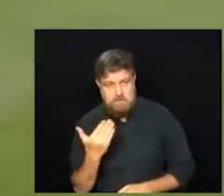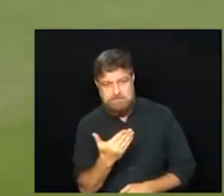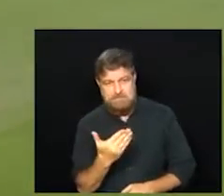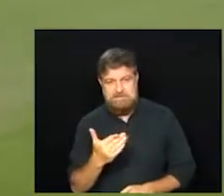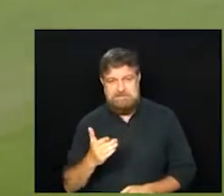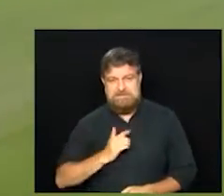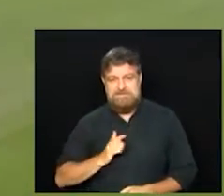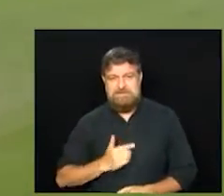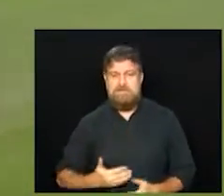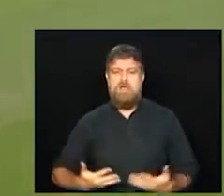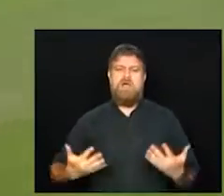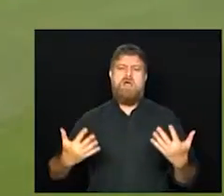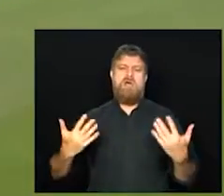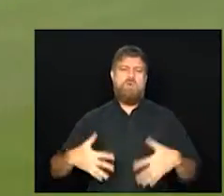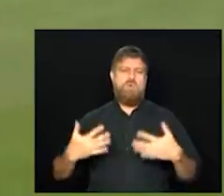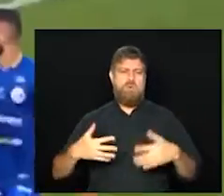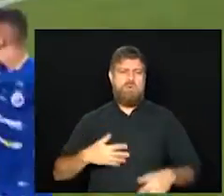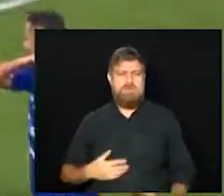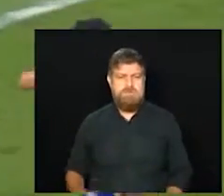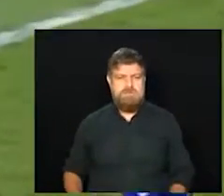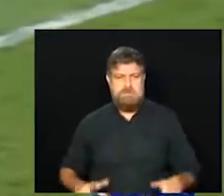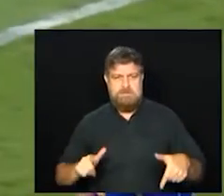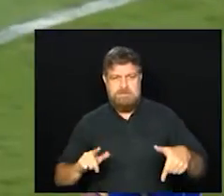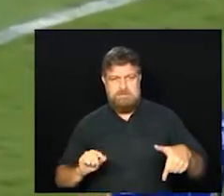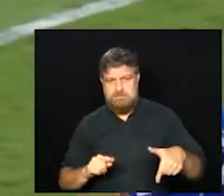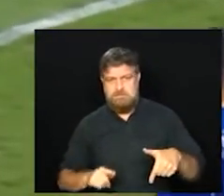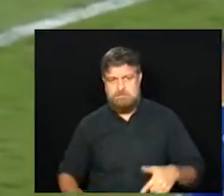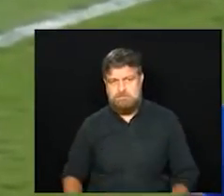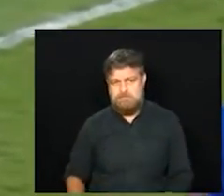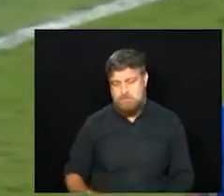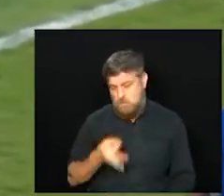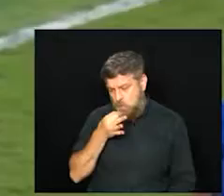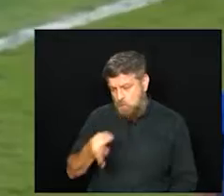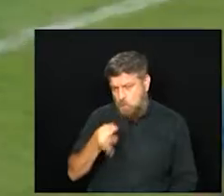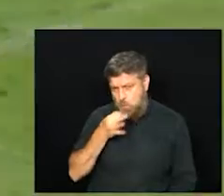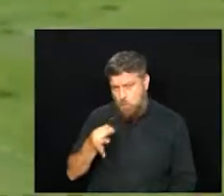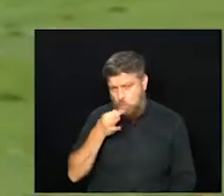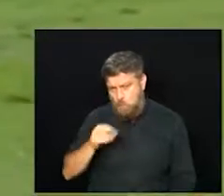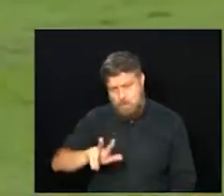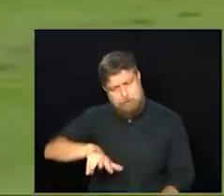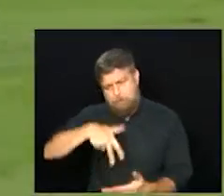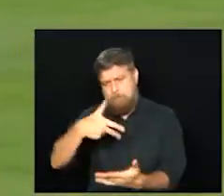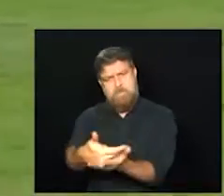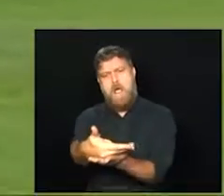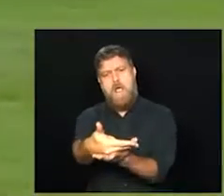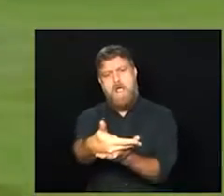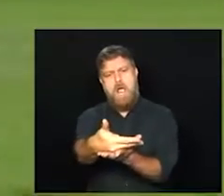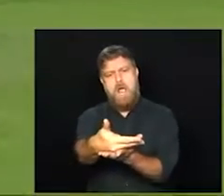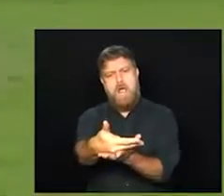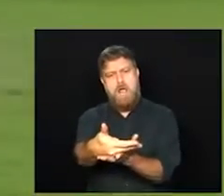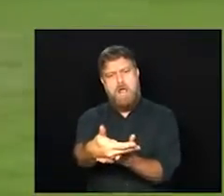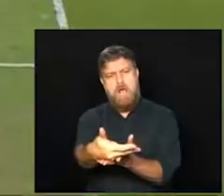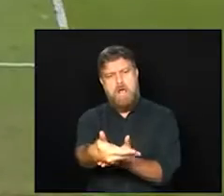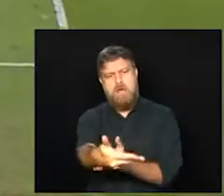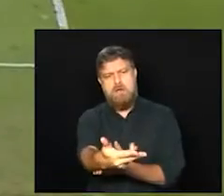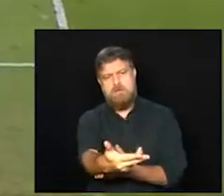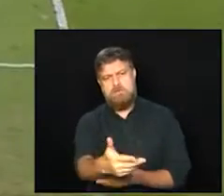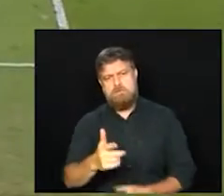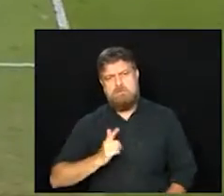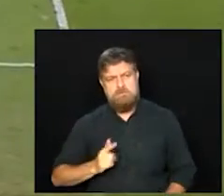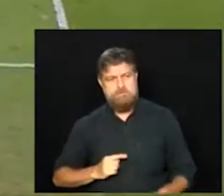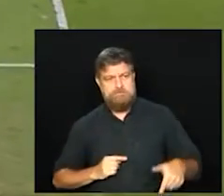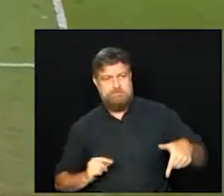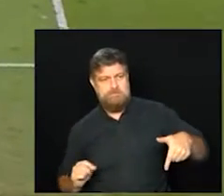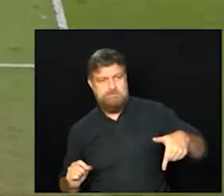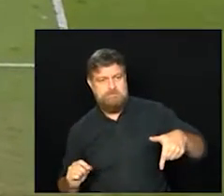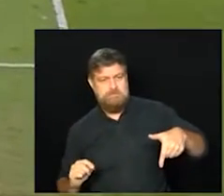zaga rebateu. Fecim chegou antes e foi atropelado pelo zagueiro dentro da área.